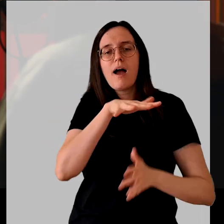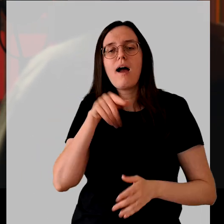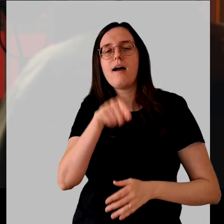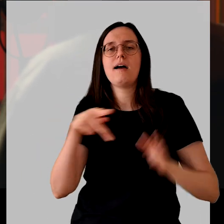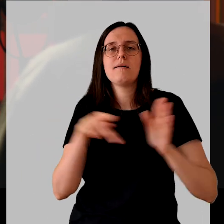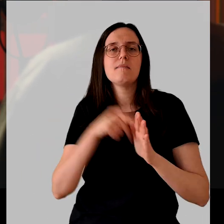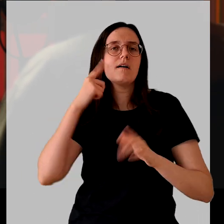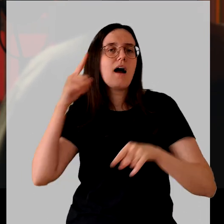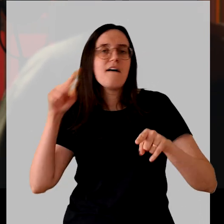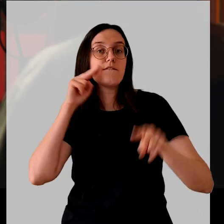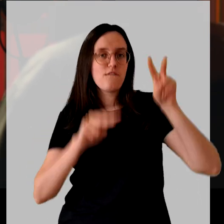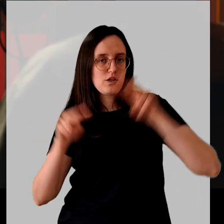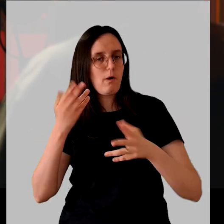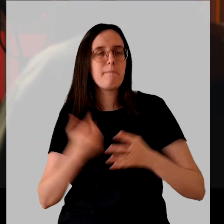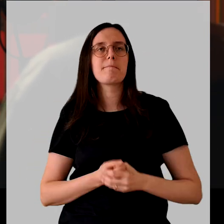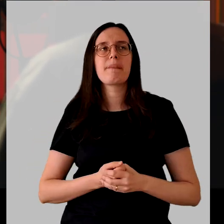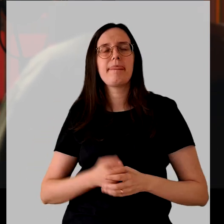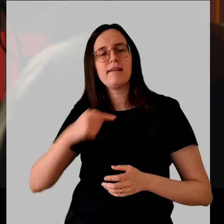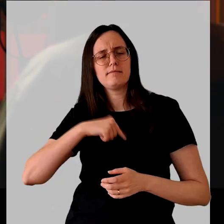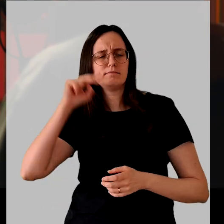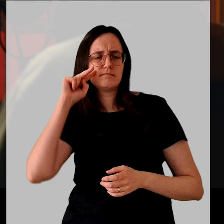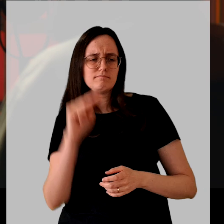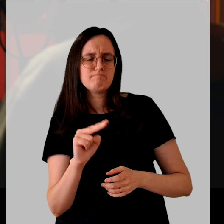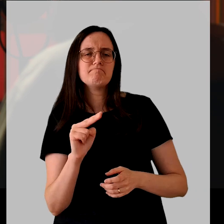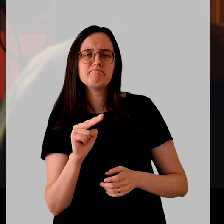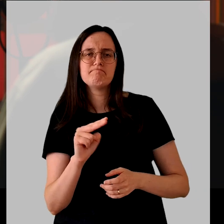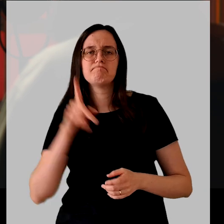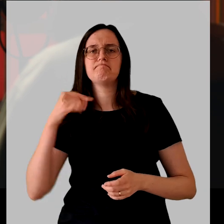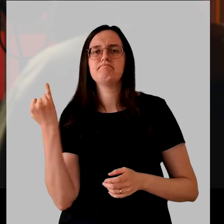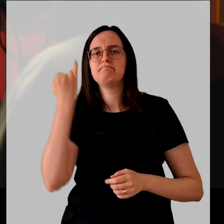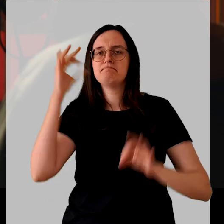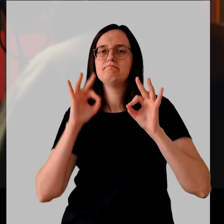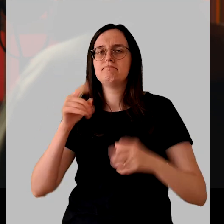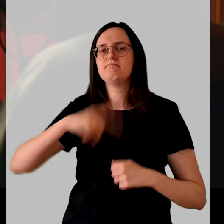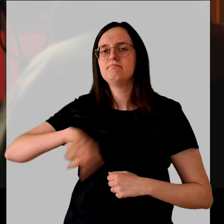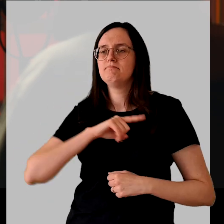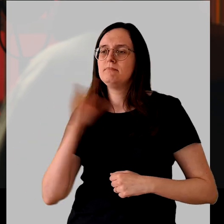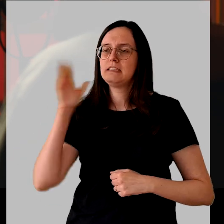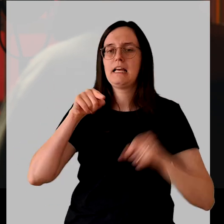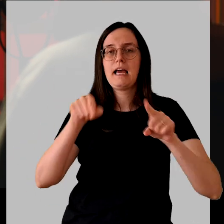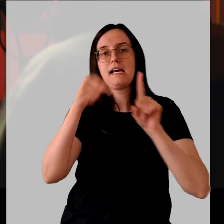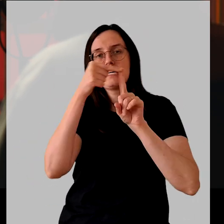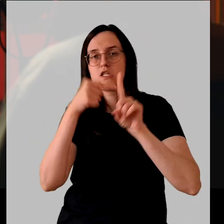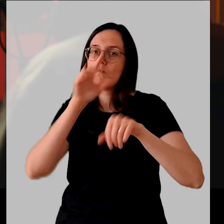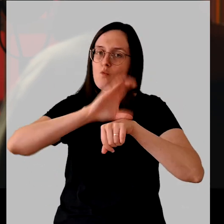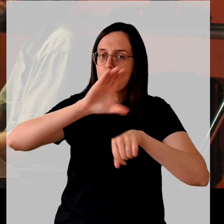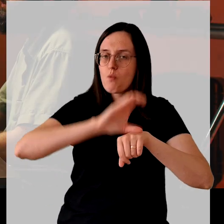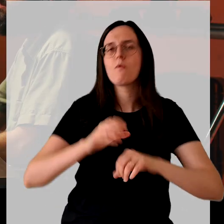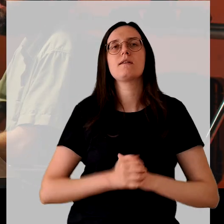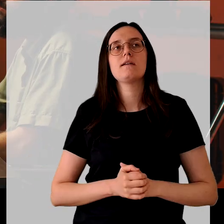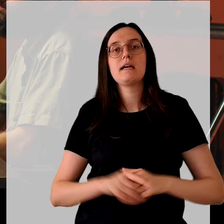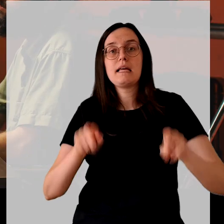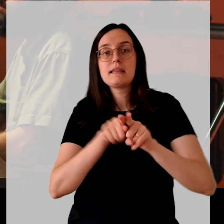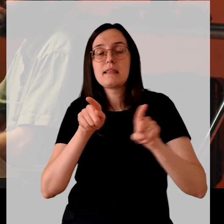dentro do audiovisual, né? Então, eu vejo quão importante é de a gente trazer esse tipo de curso,